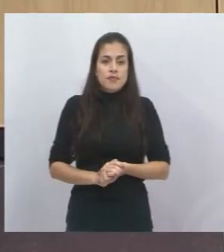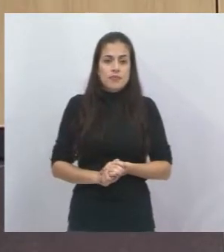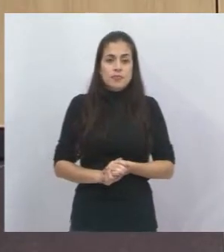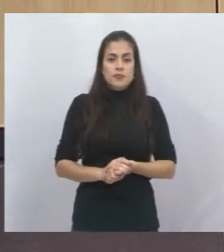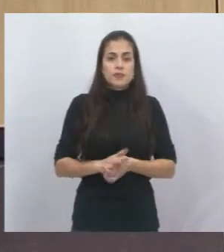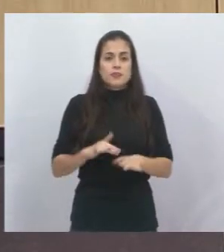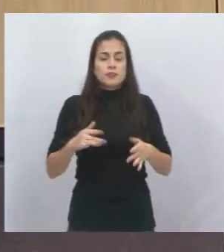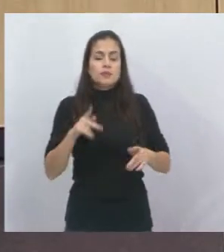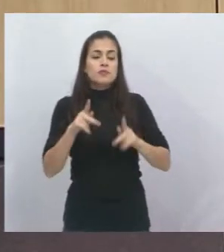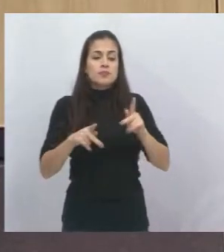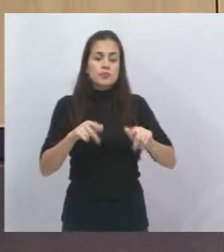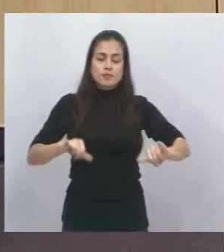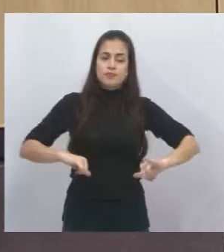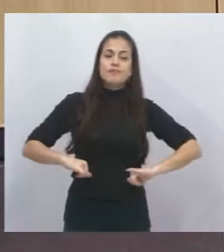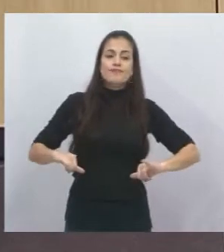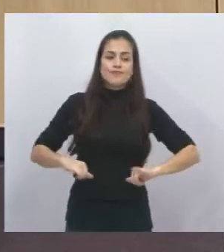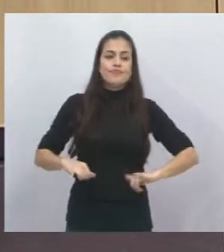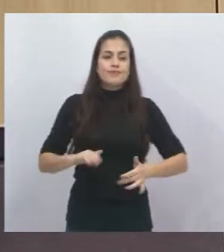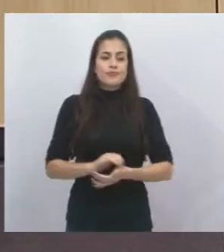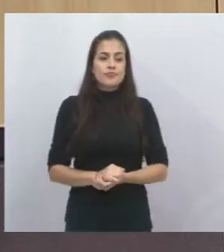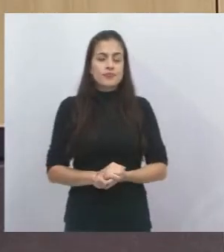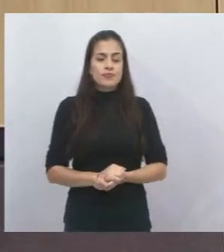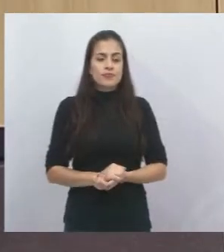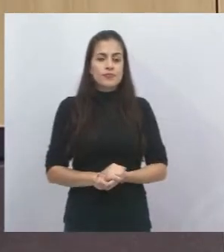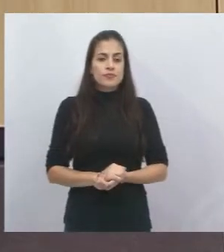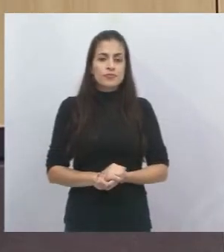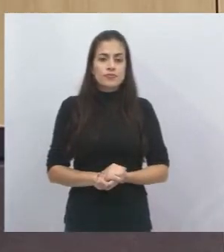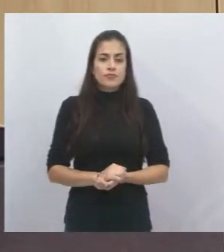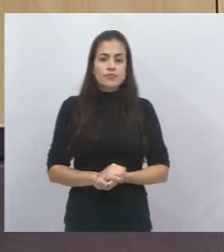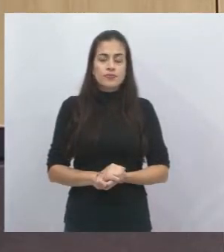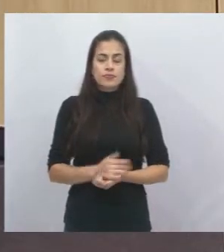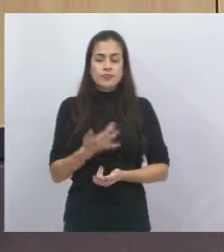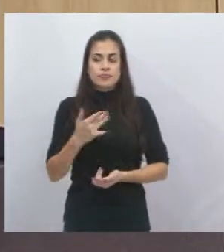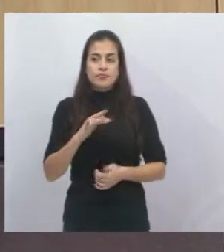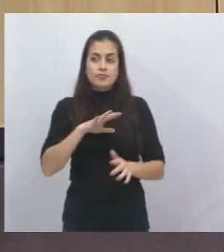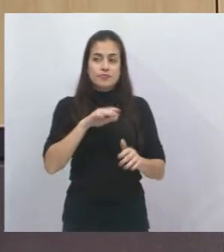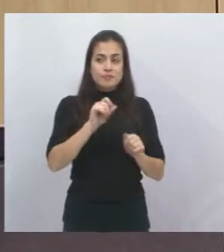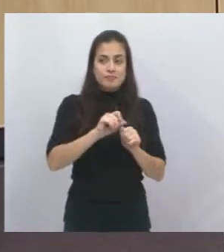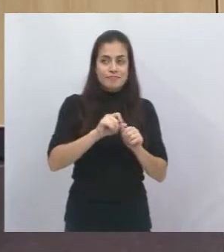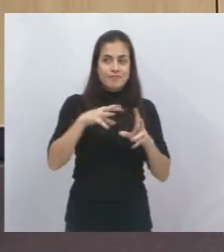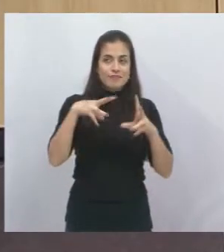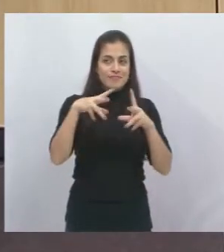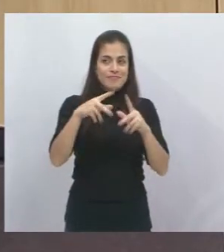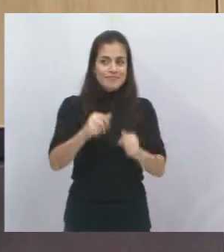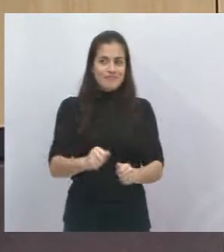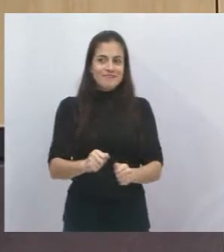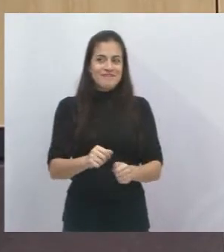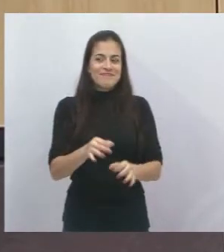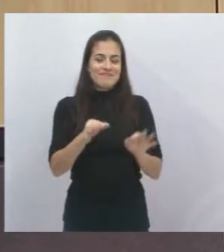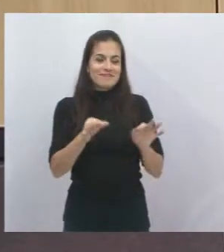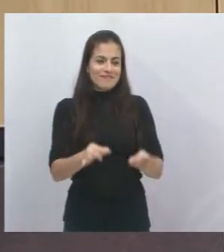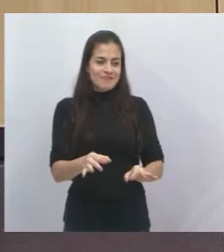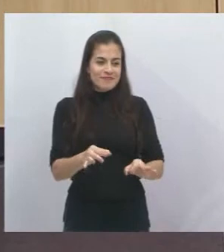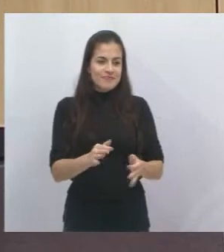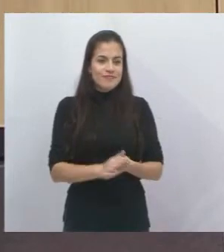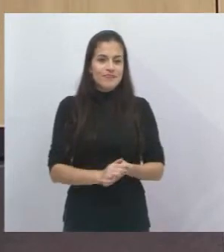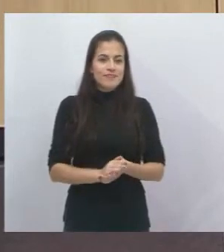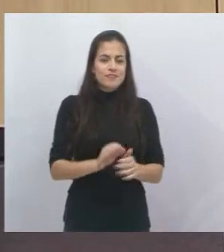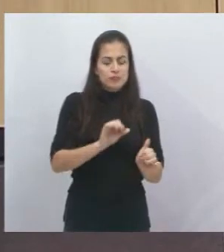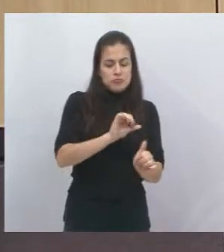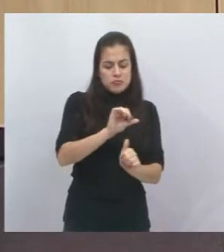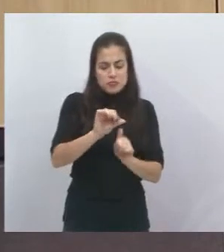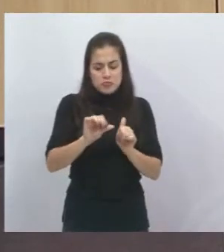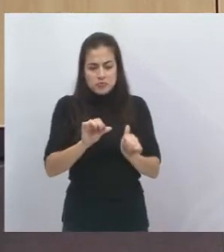popularidade, o povo que sofre. Povo que sofre. Em vez de fazer tudo certinho, tempo a tempo, e mudando, para